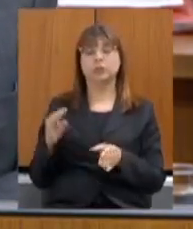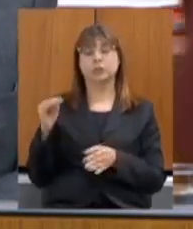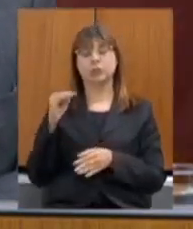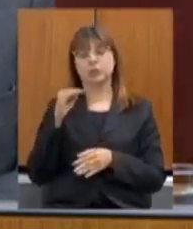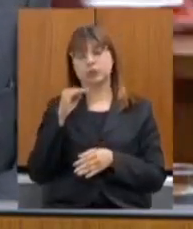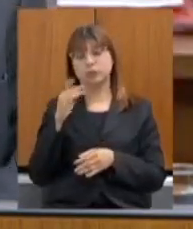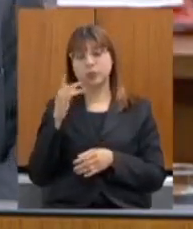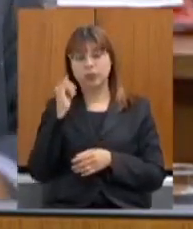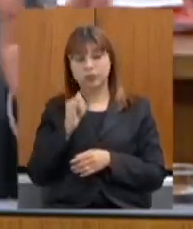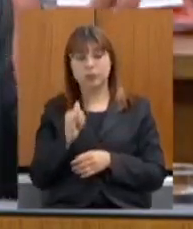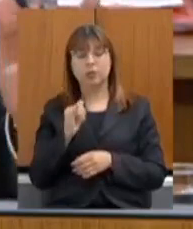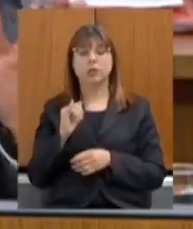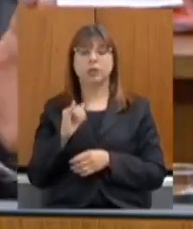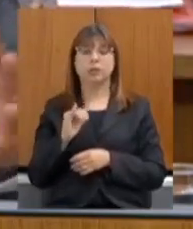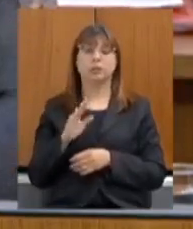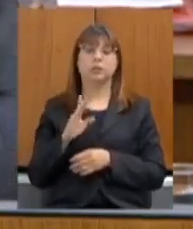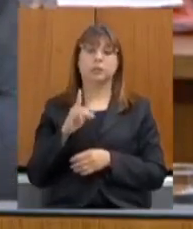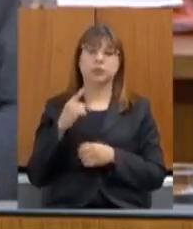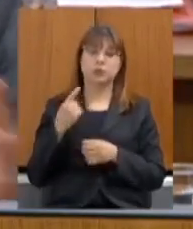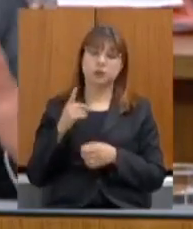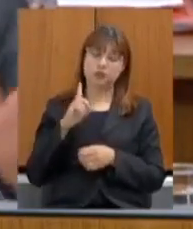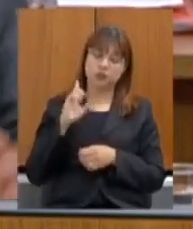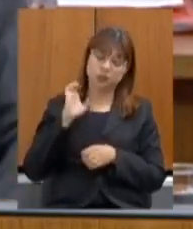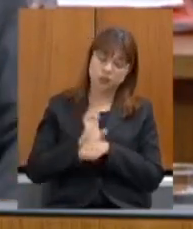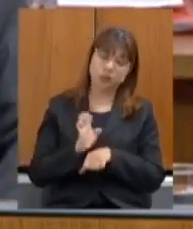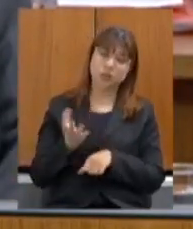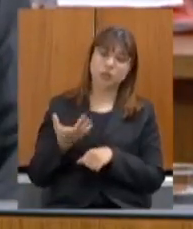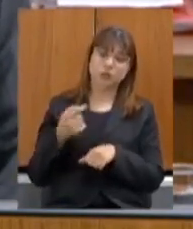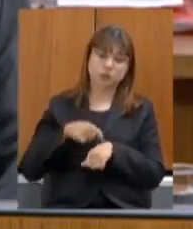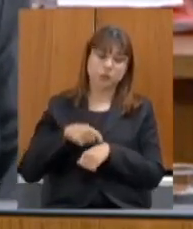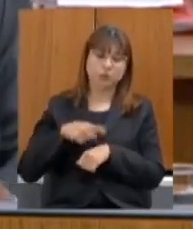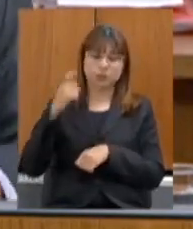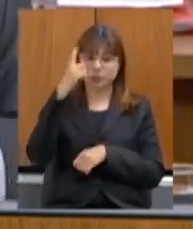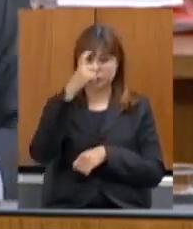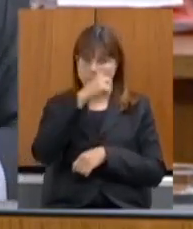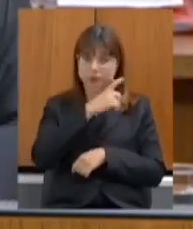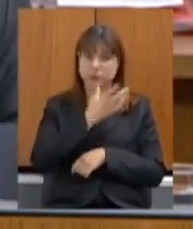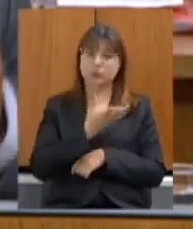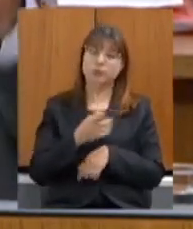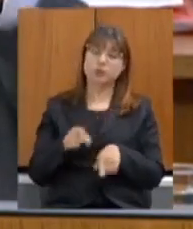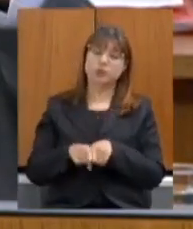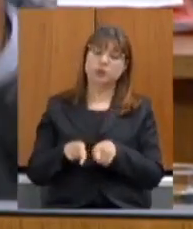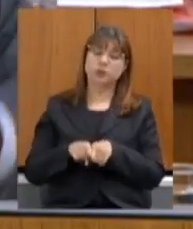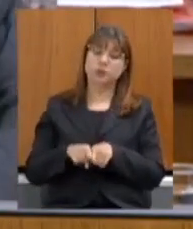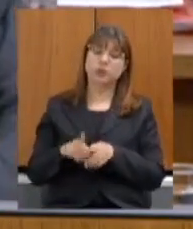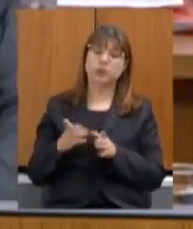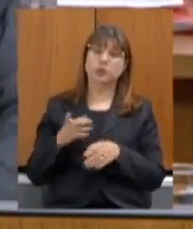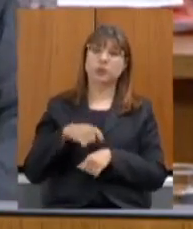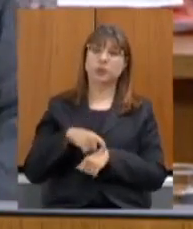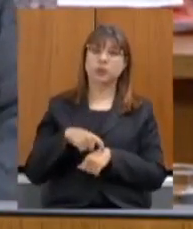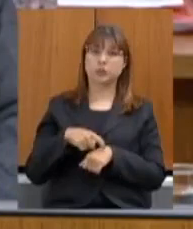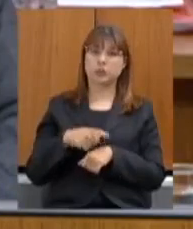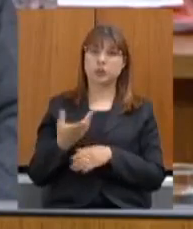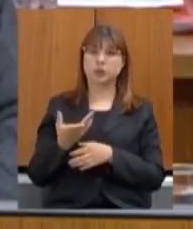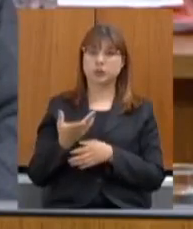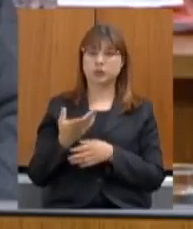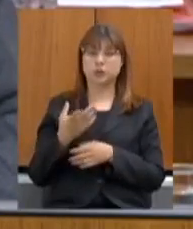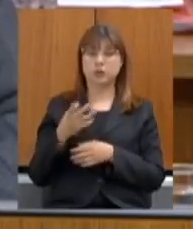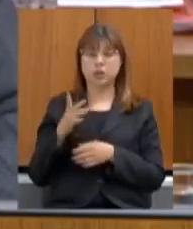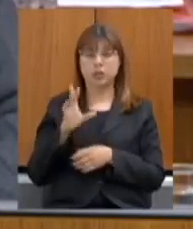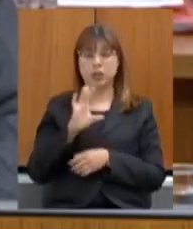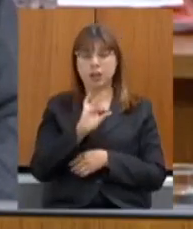municípios, num momento dificílimo que o prefeito estava realmente lá, no seu município,